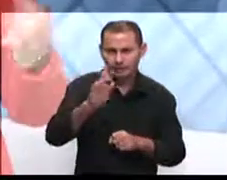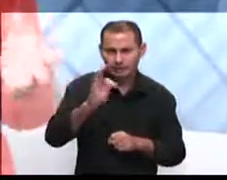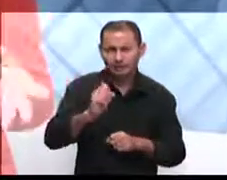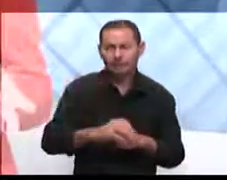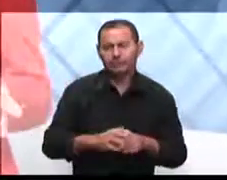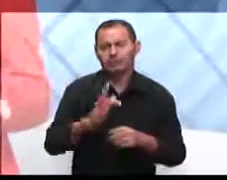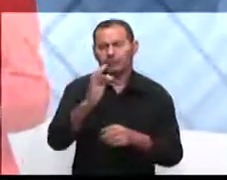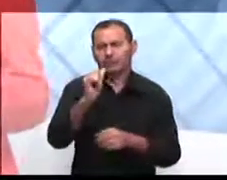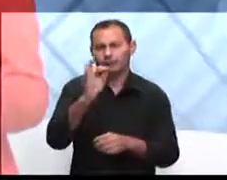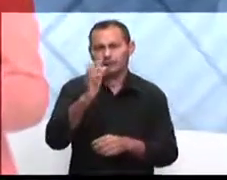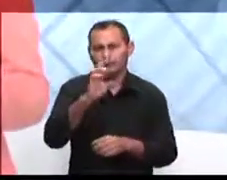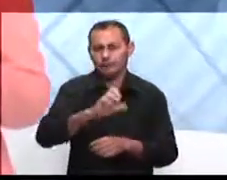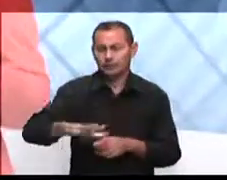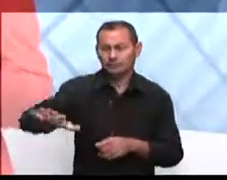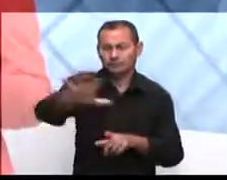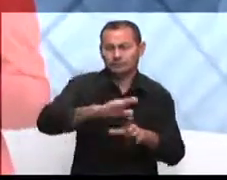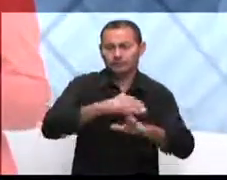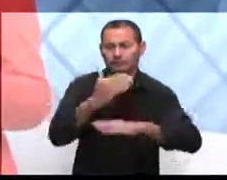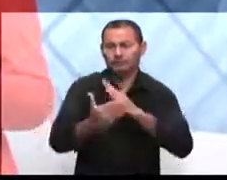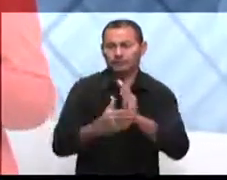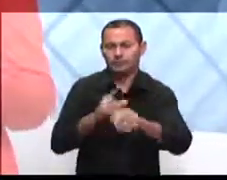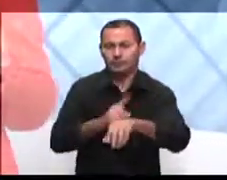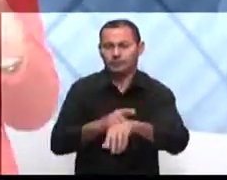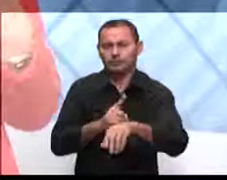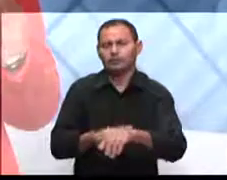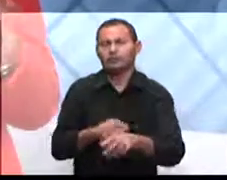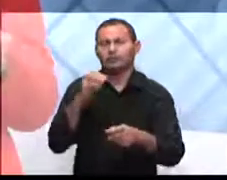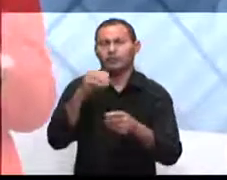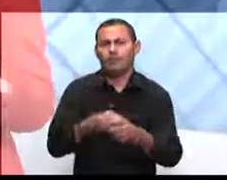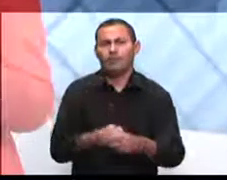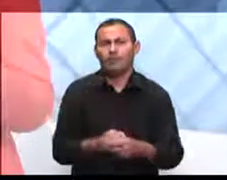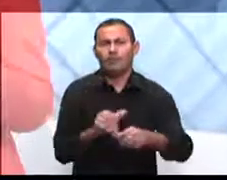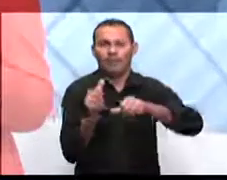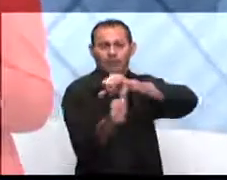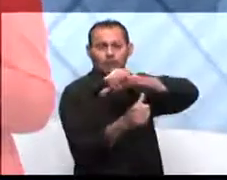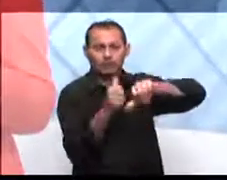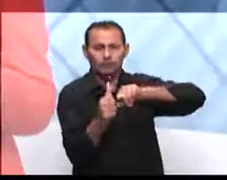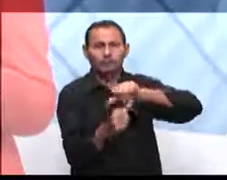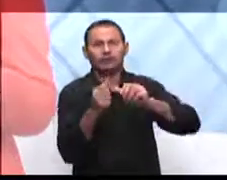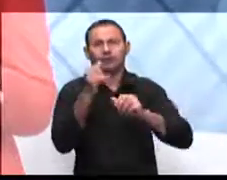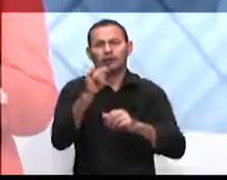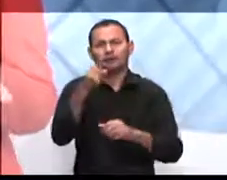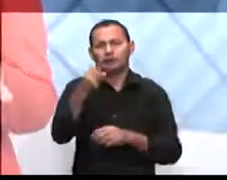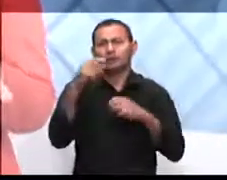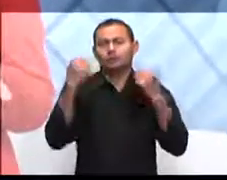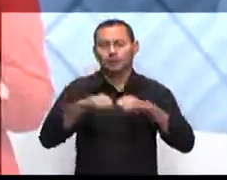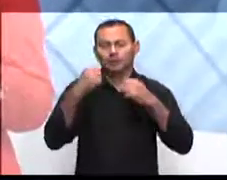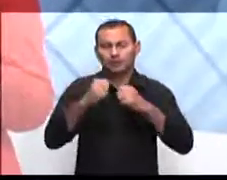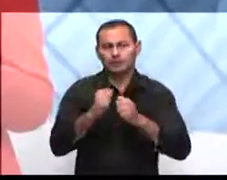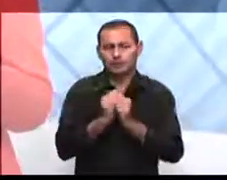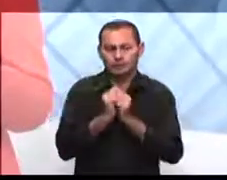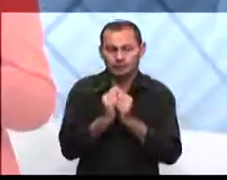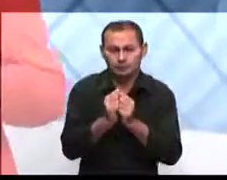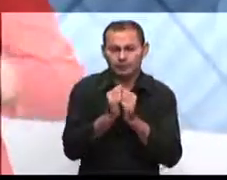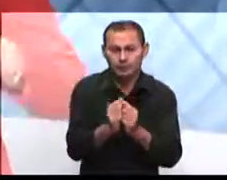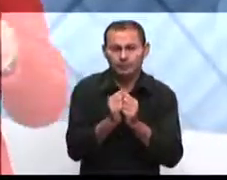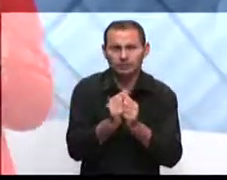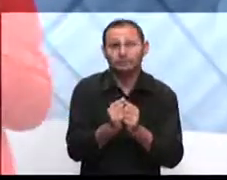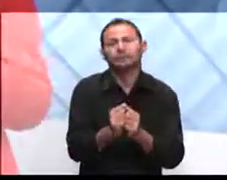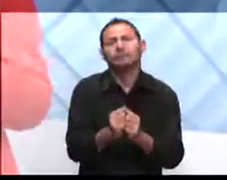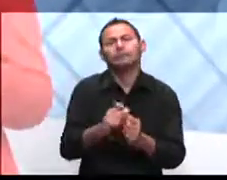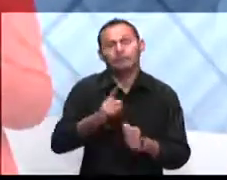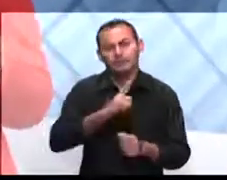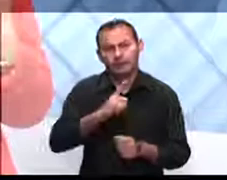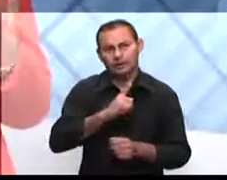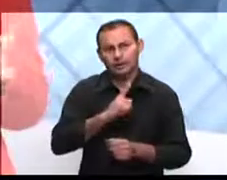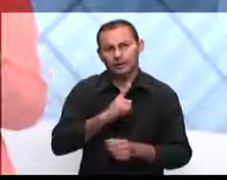os fatores ambientais a todo momento está mudando e aí você precisa acompanhar. E aí